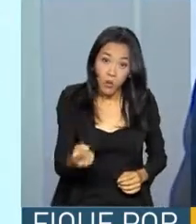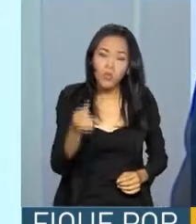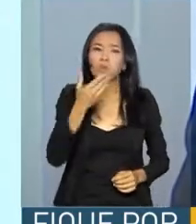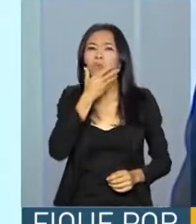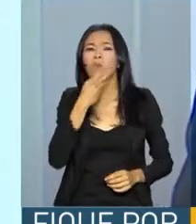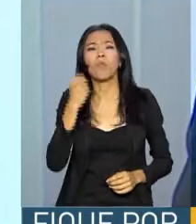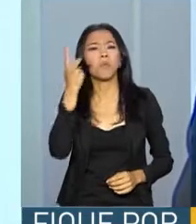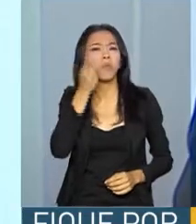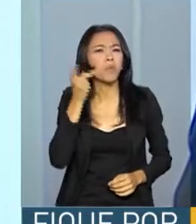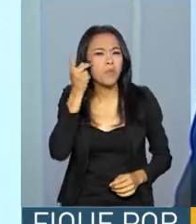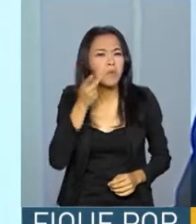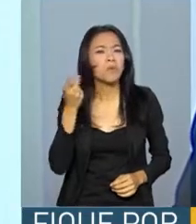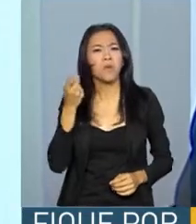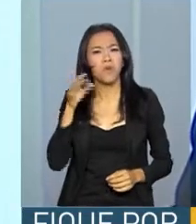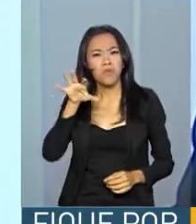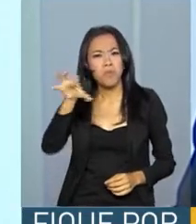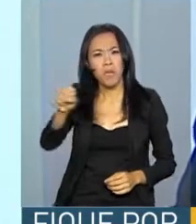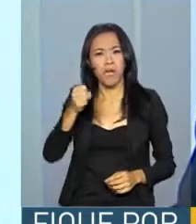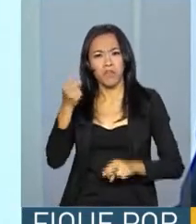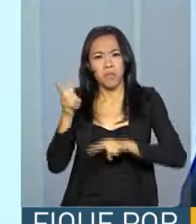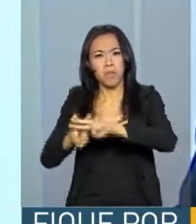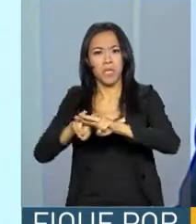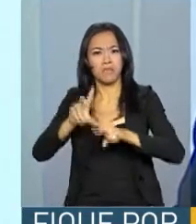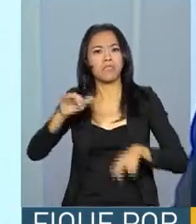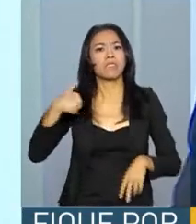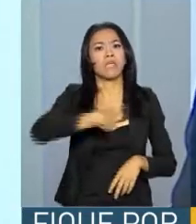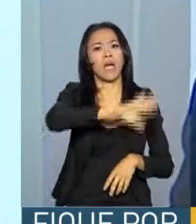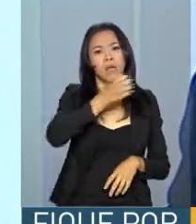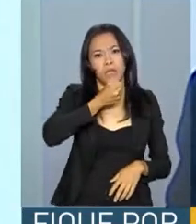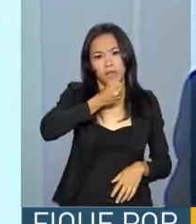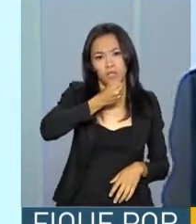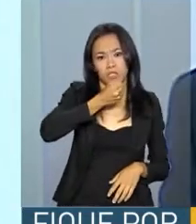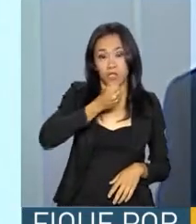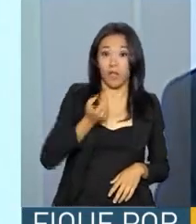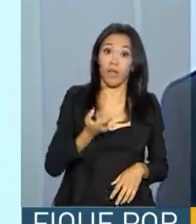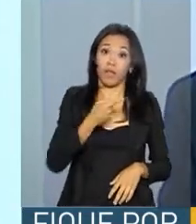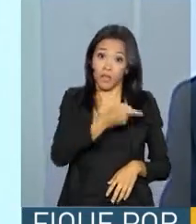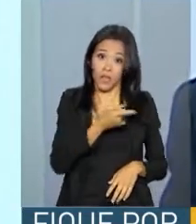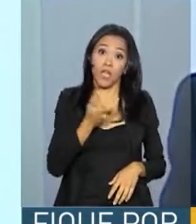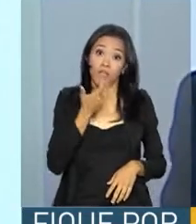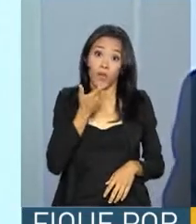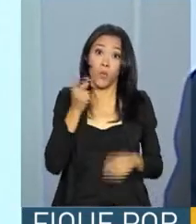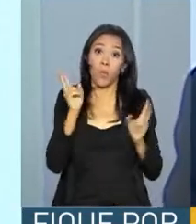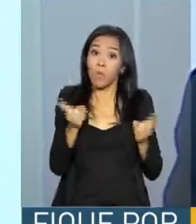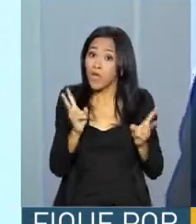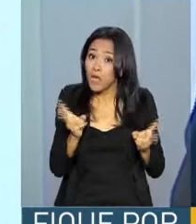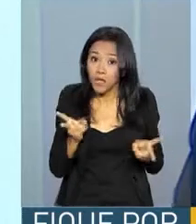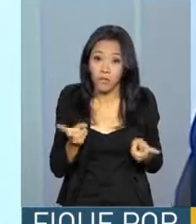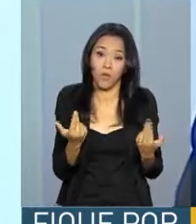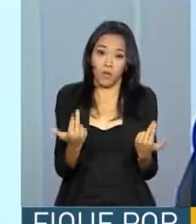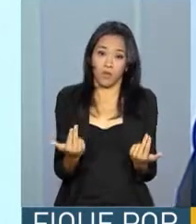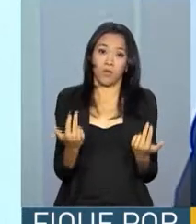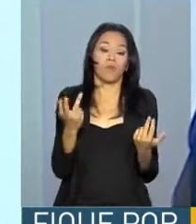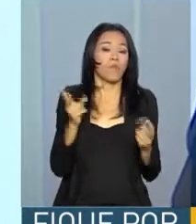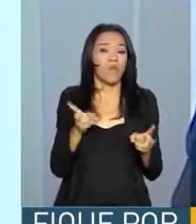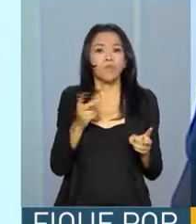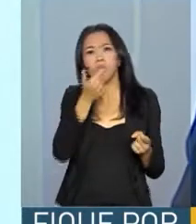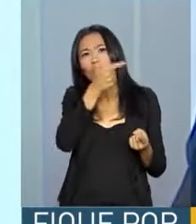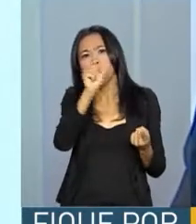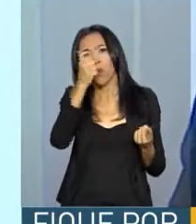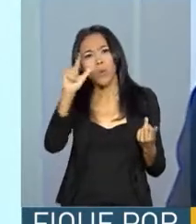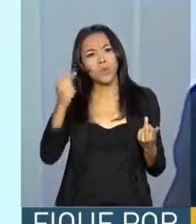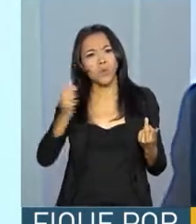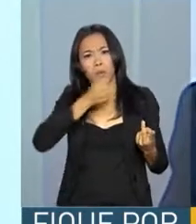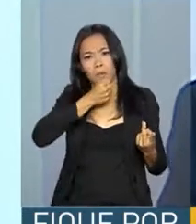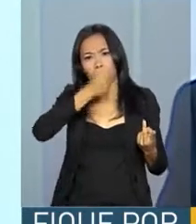procurador que esteve preso saiu, deu entrevista, dizendo a mesma coisa, o advogado que esteve preso saiu dizendo a mesma coisa. E até outros tantos depoimentos,